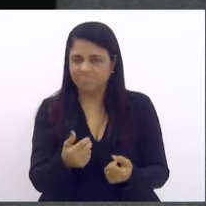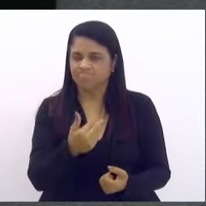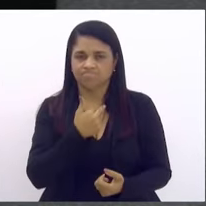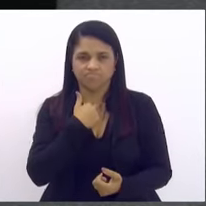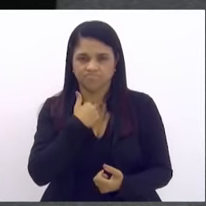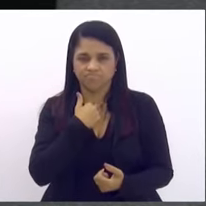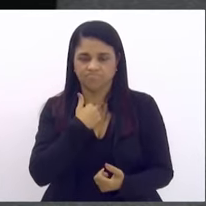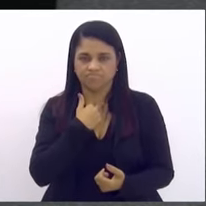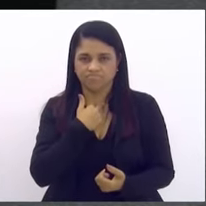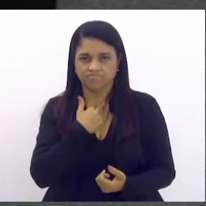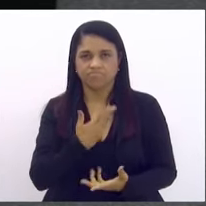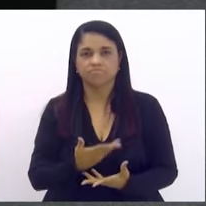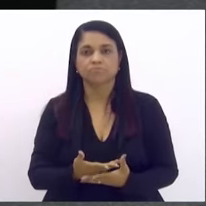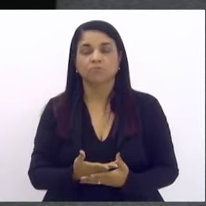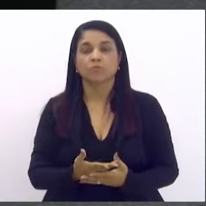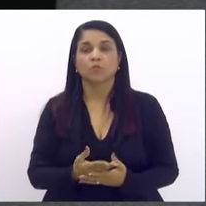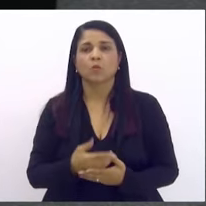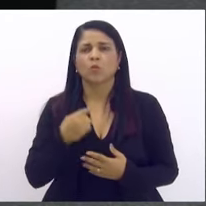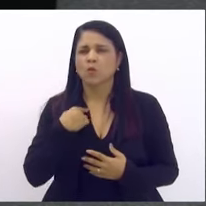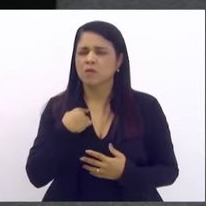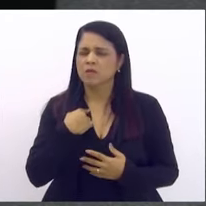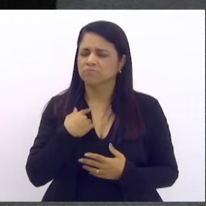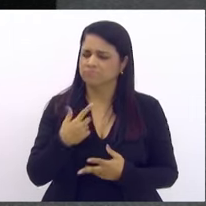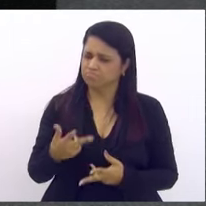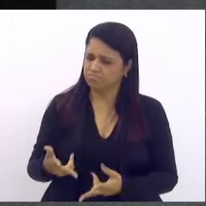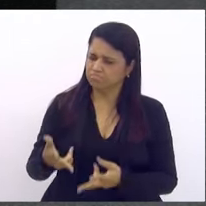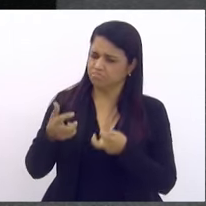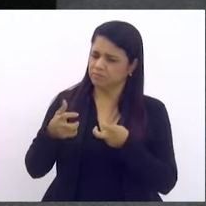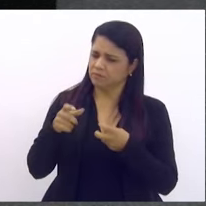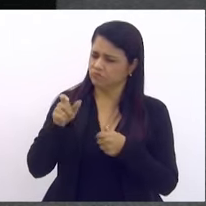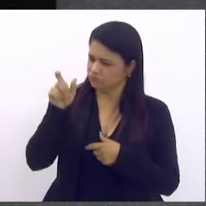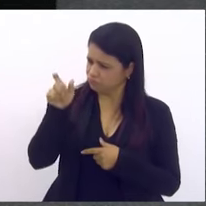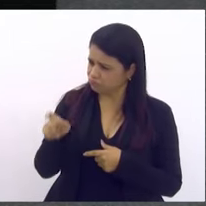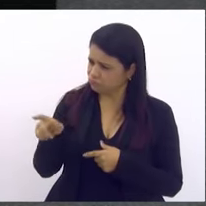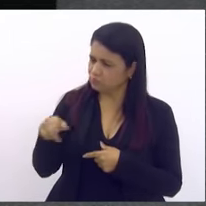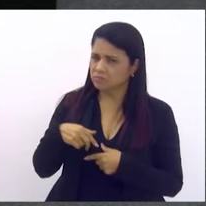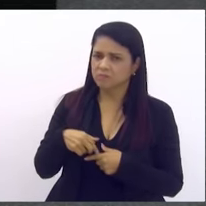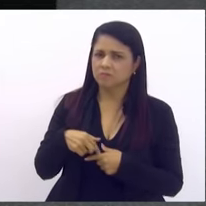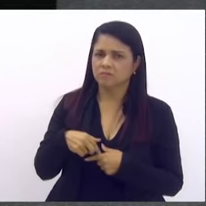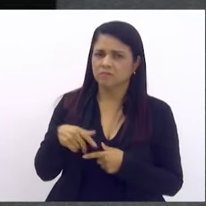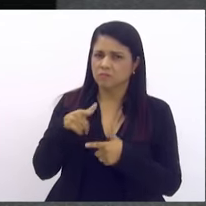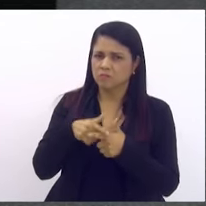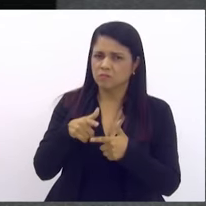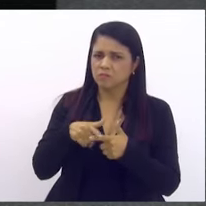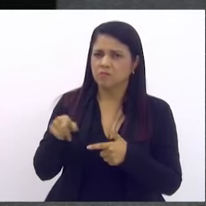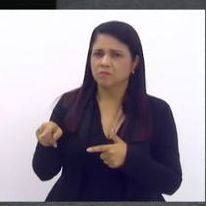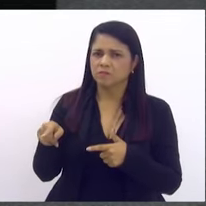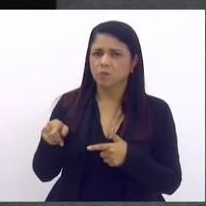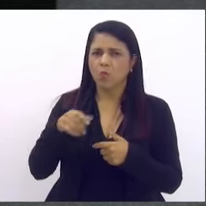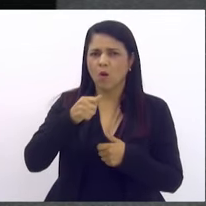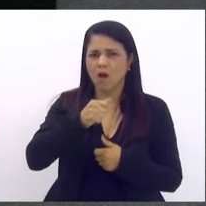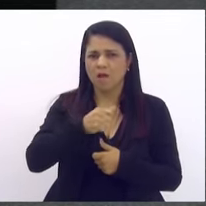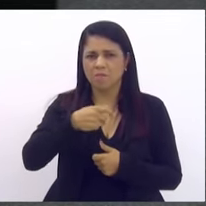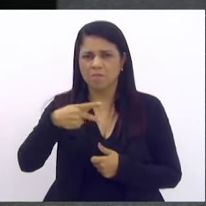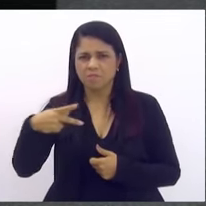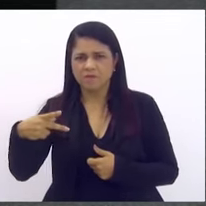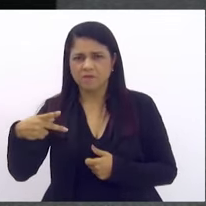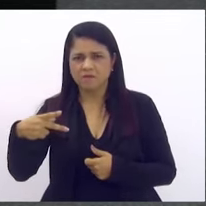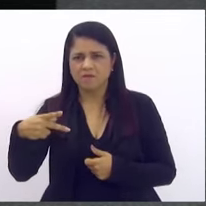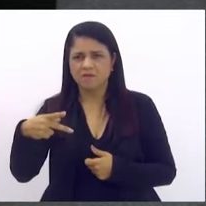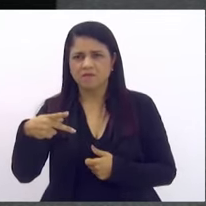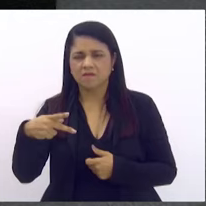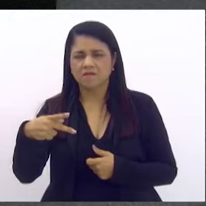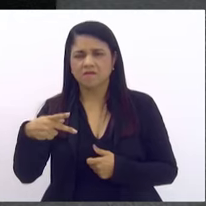abominar agora o que mais me chama a atenção nesse seu fato é como que uma um aplicativo que é montado para